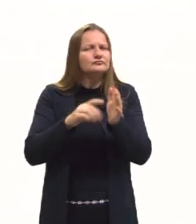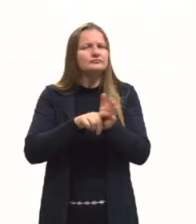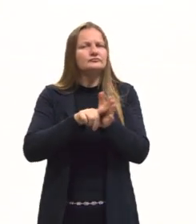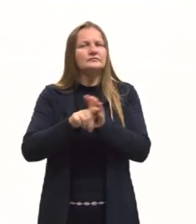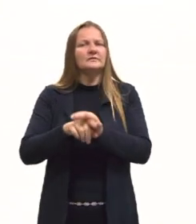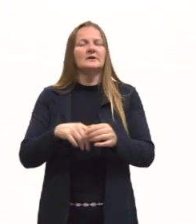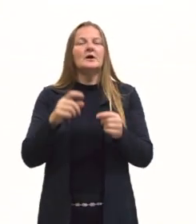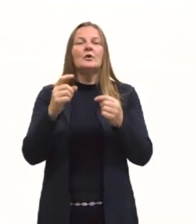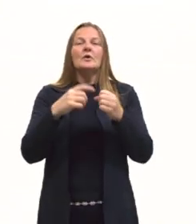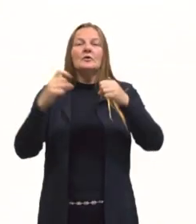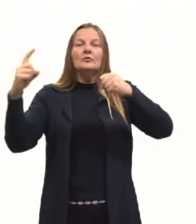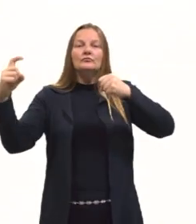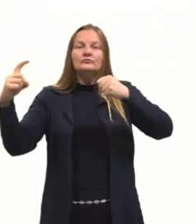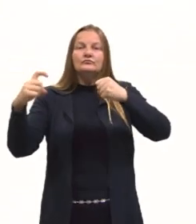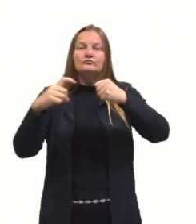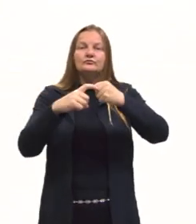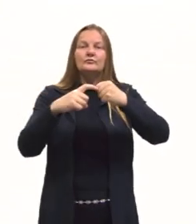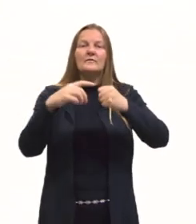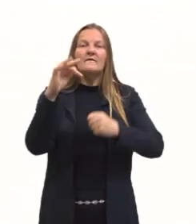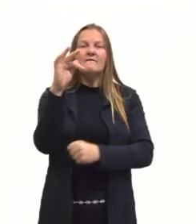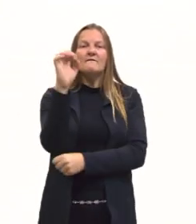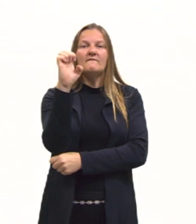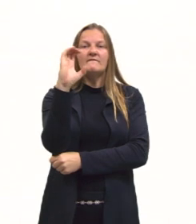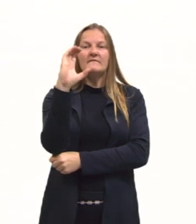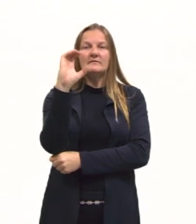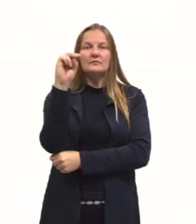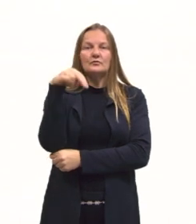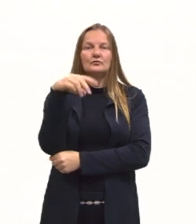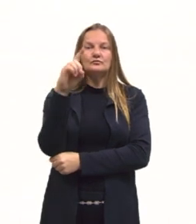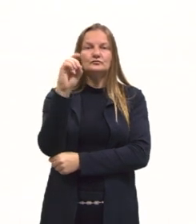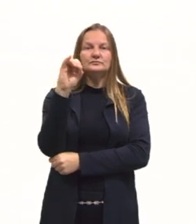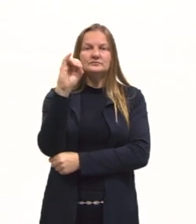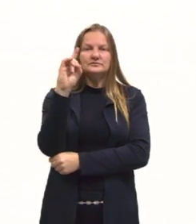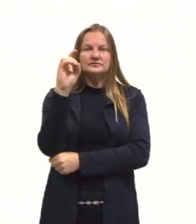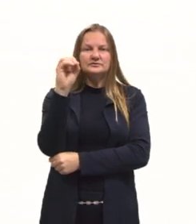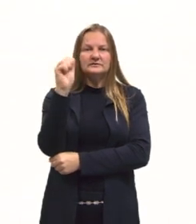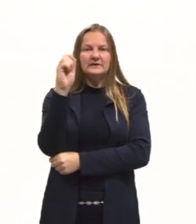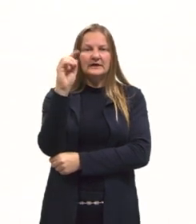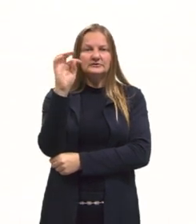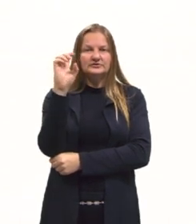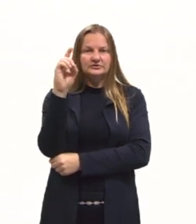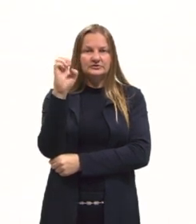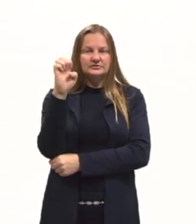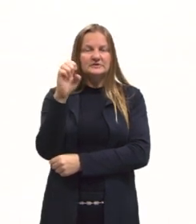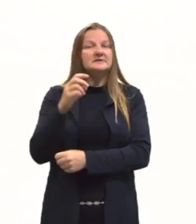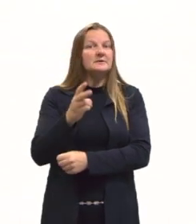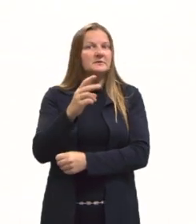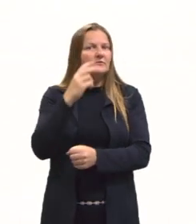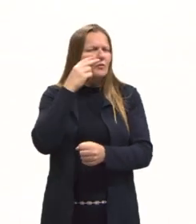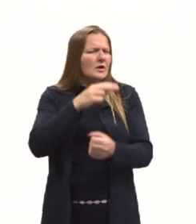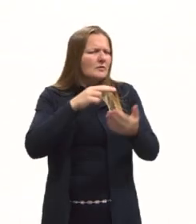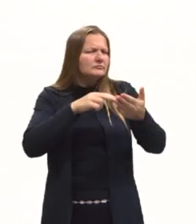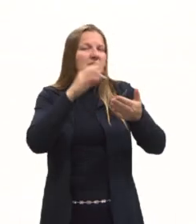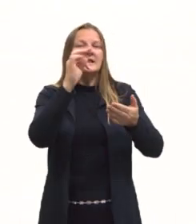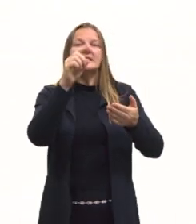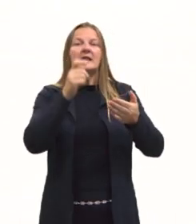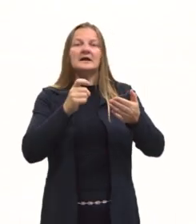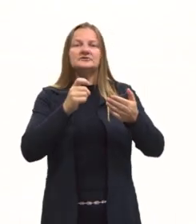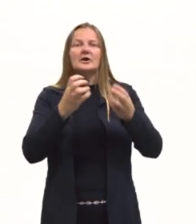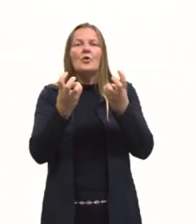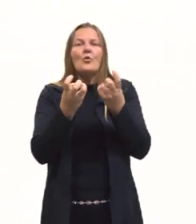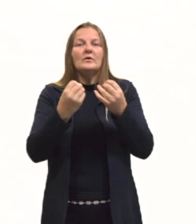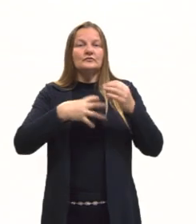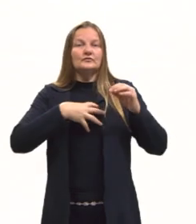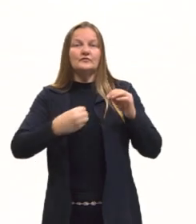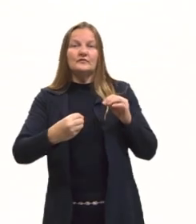aí fecundidade Aqui tá um outro uma outra taxa importante cima que a taxa de fecundidade é a média de filhos que uma